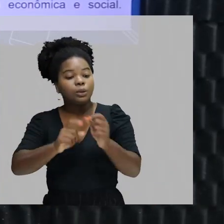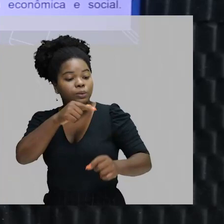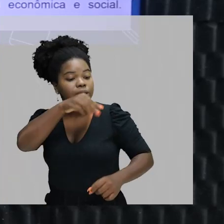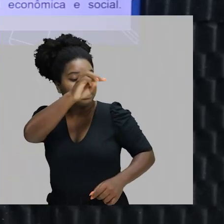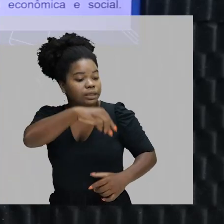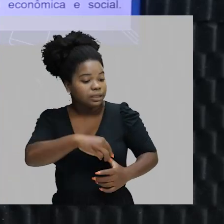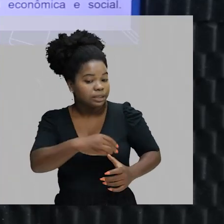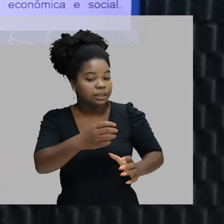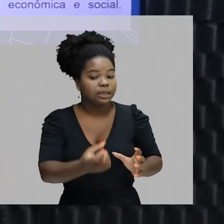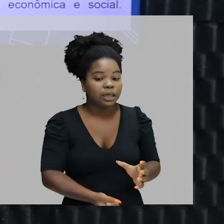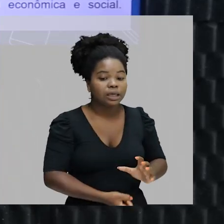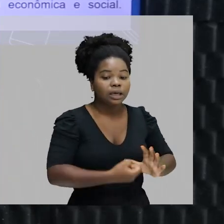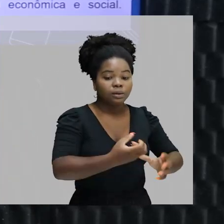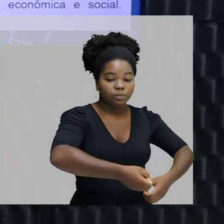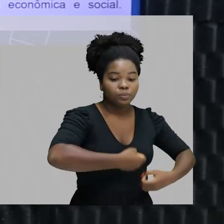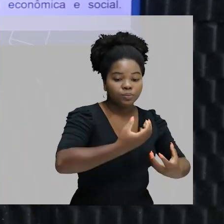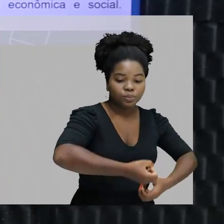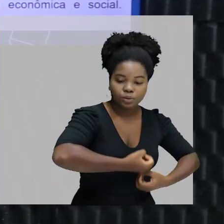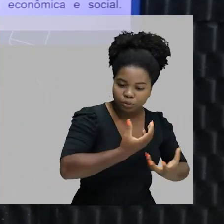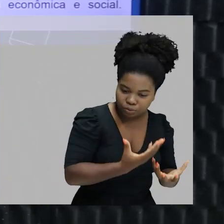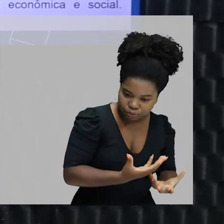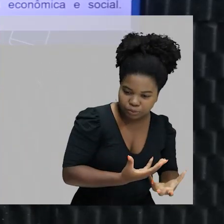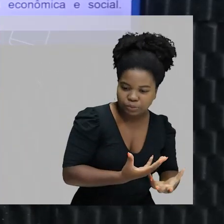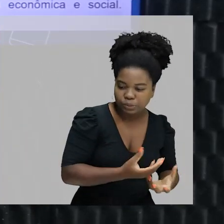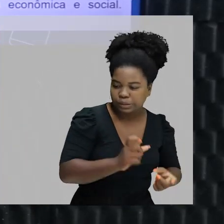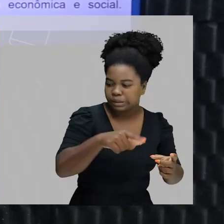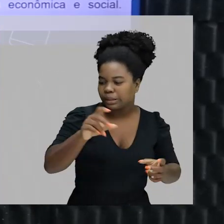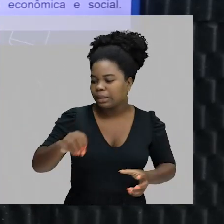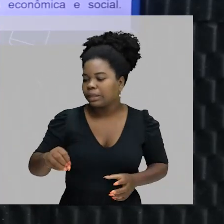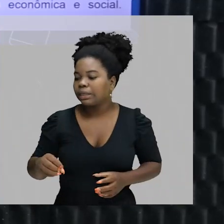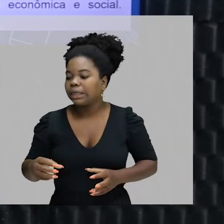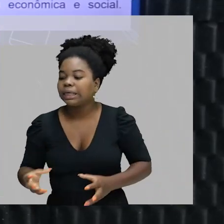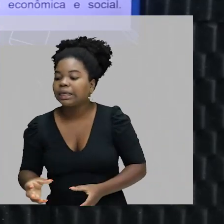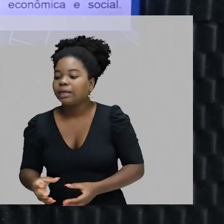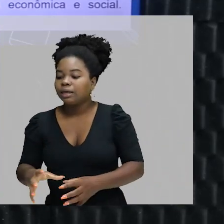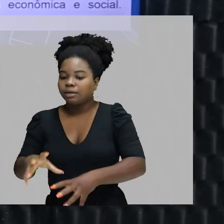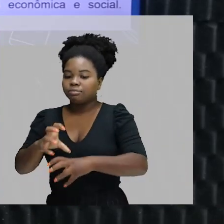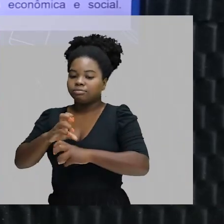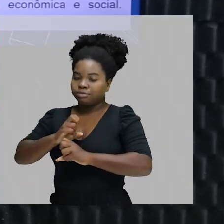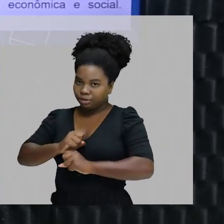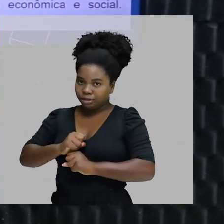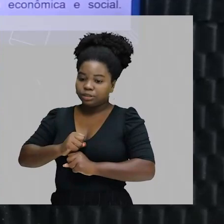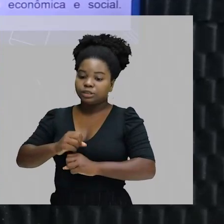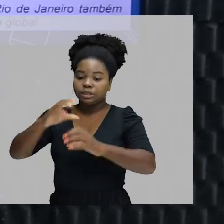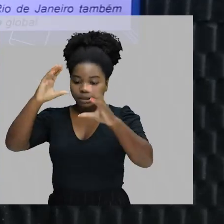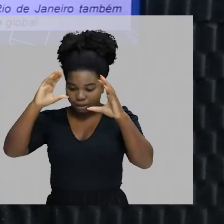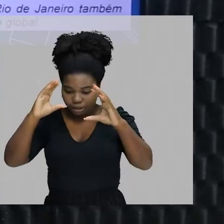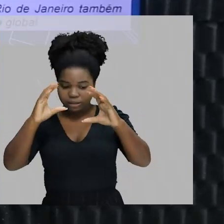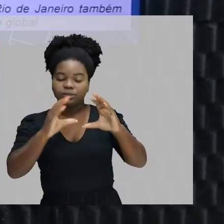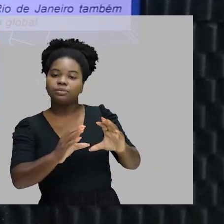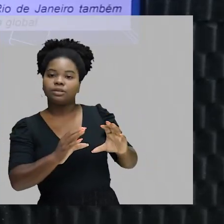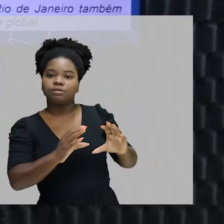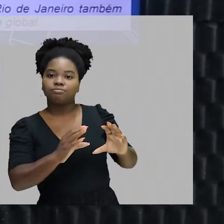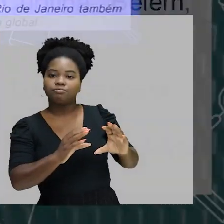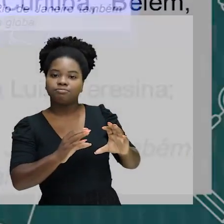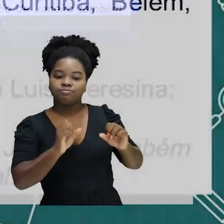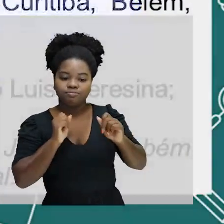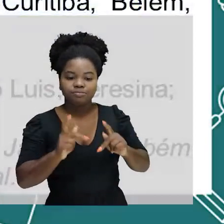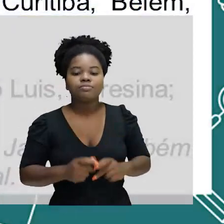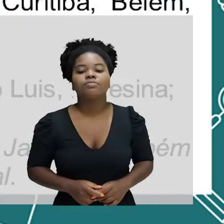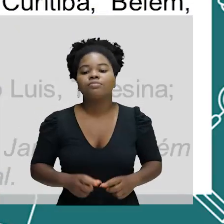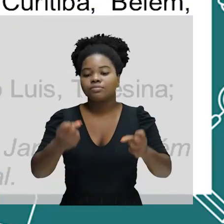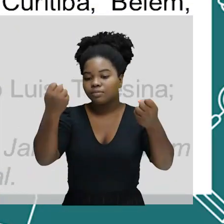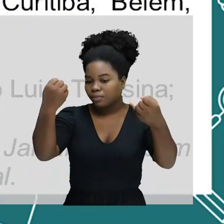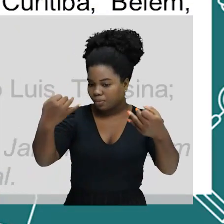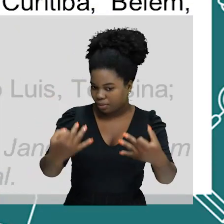cria essas tendências e quem recebe essas tendências, ou seja, quem obedece. E quando falamos nesse